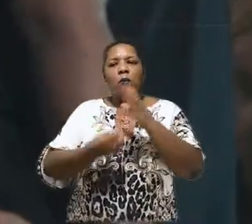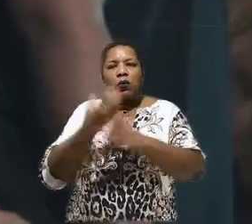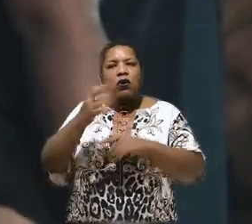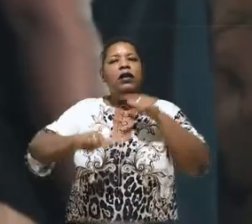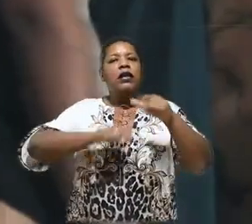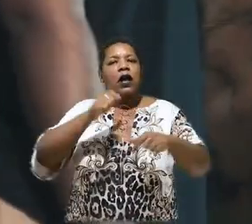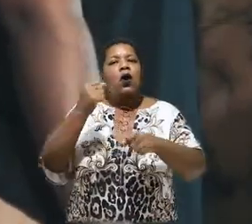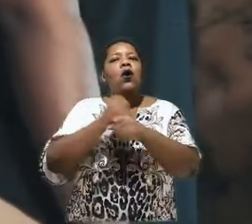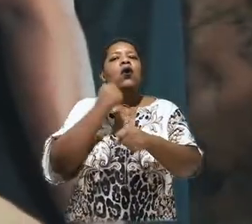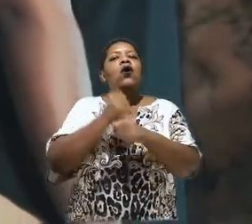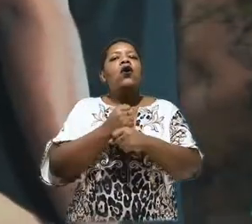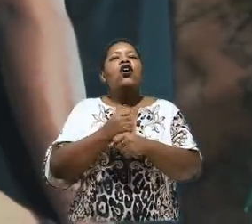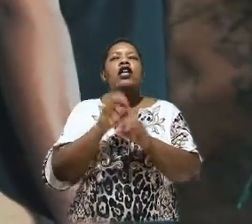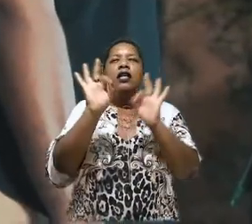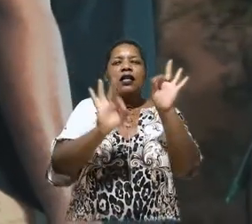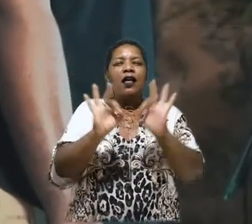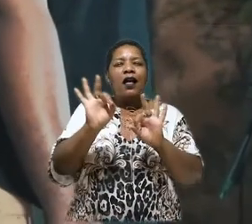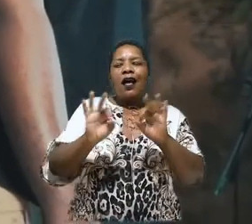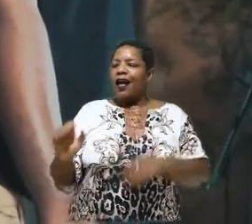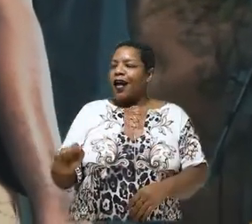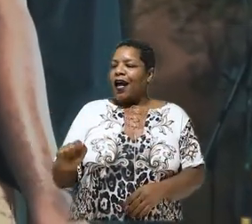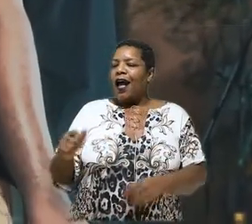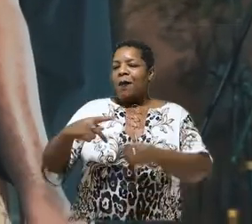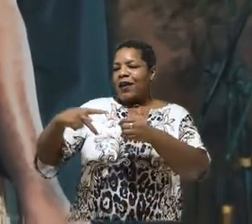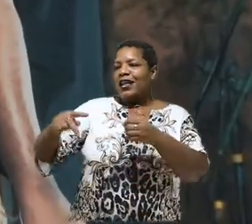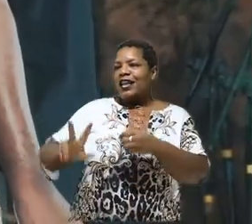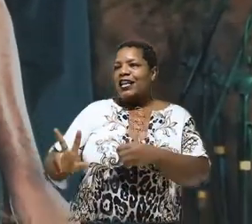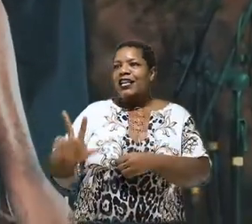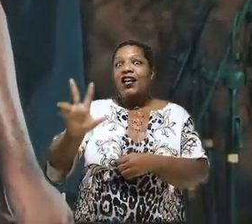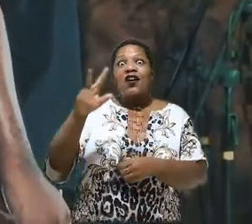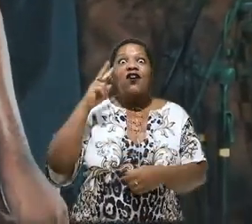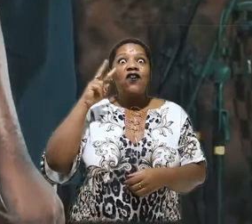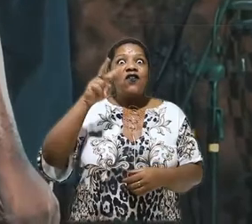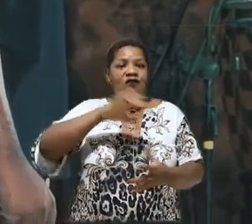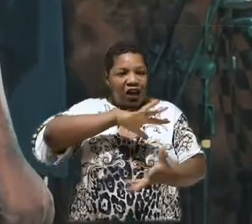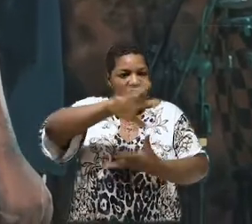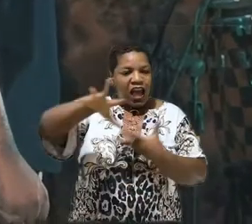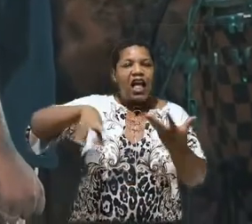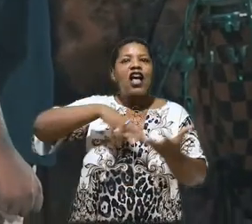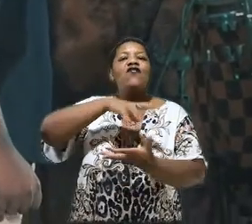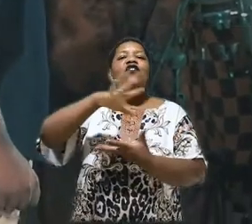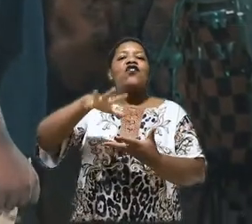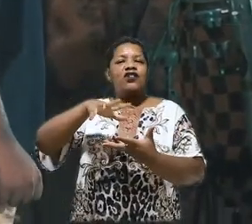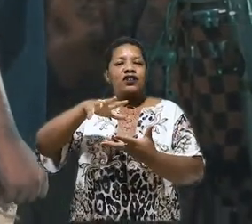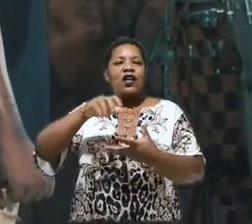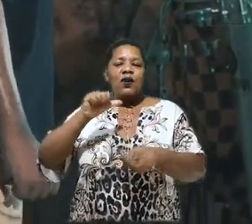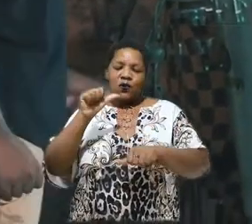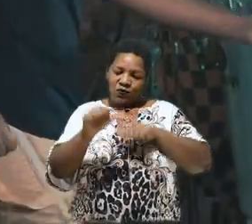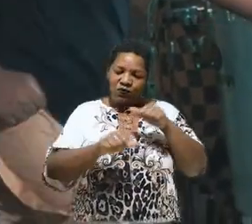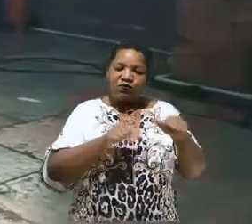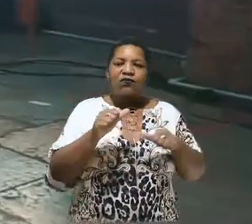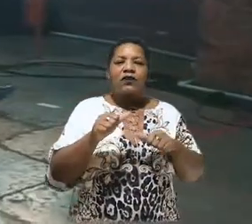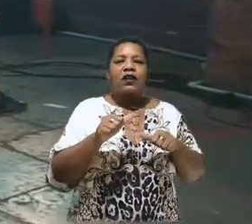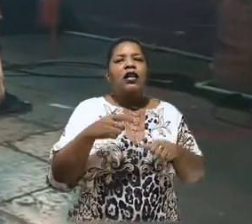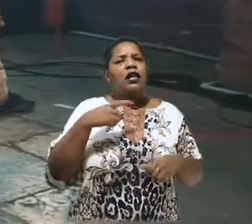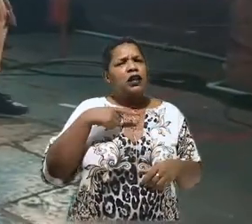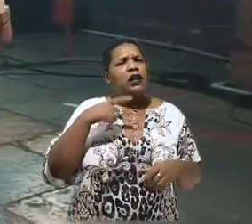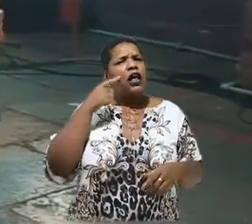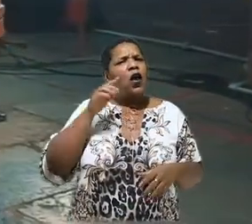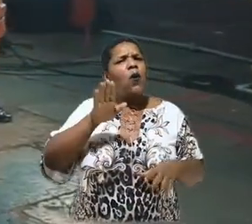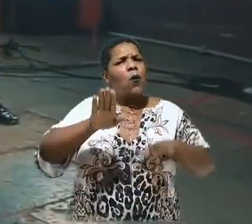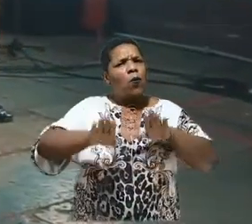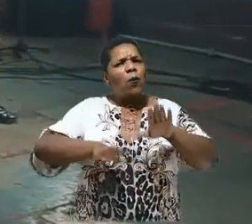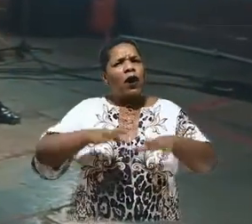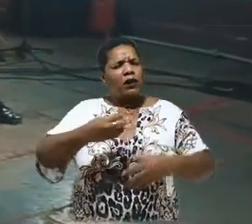reproduzir o trabalho ao construir a periferia ativa ligaram decorrência da reprodução simples e